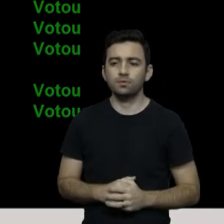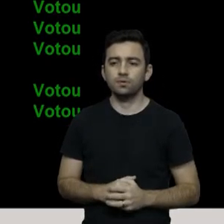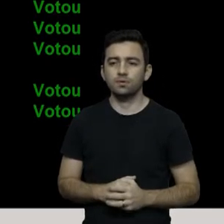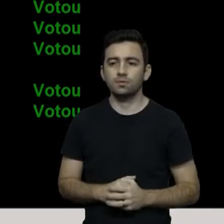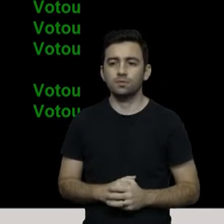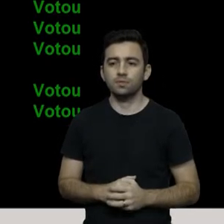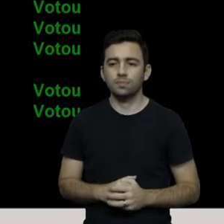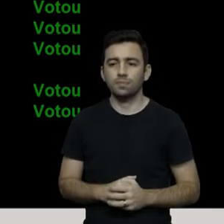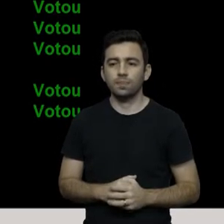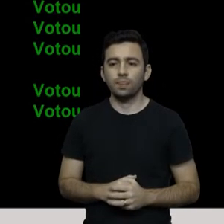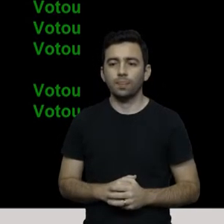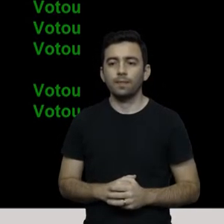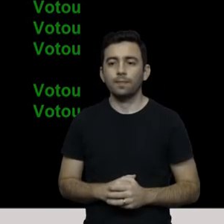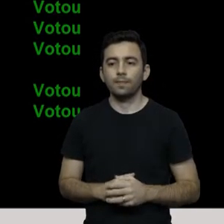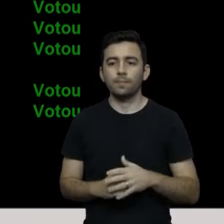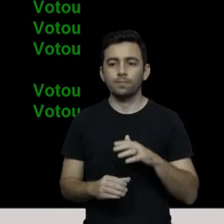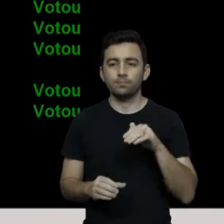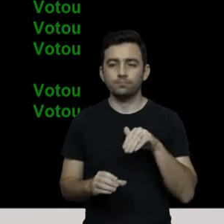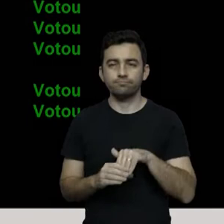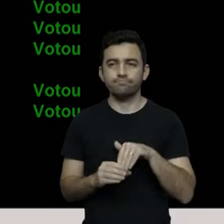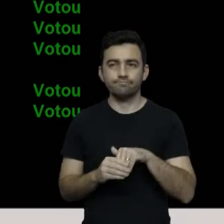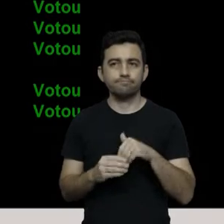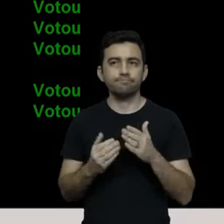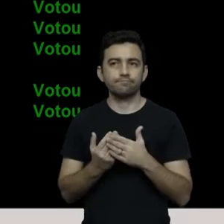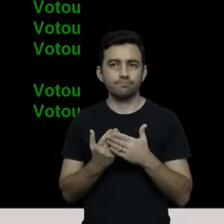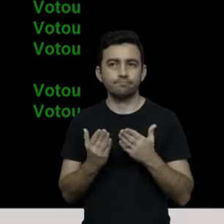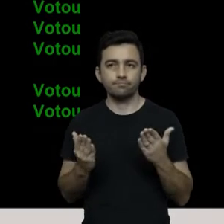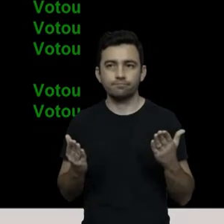a votar os senhores a